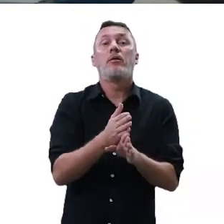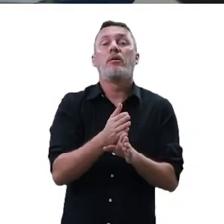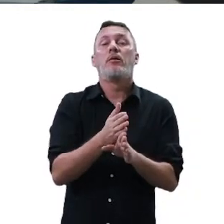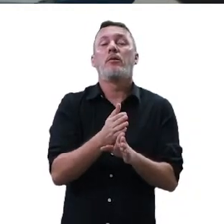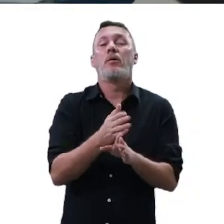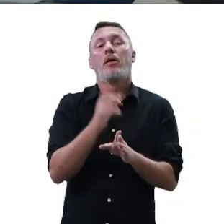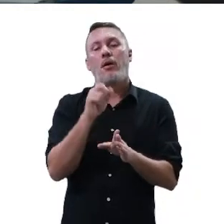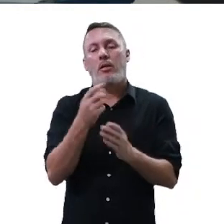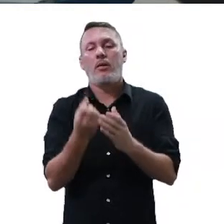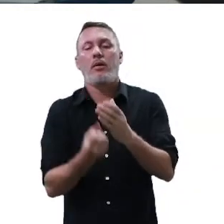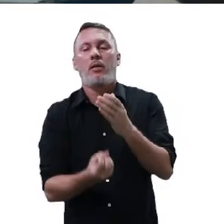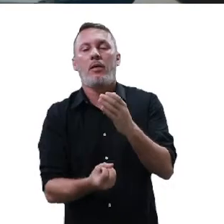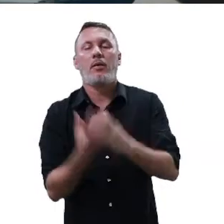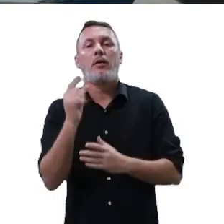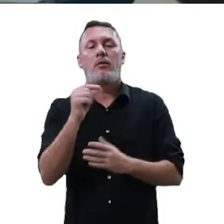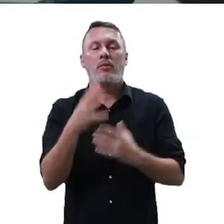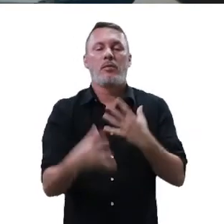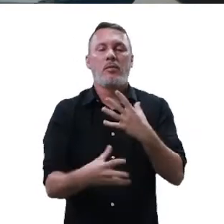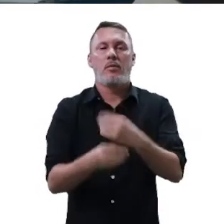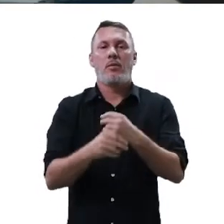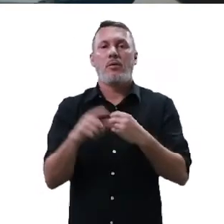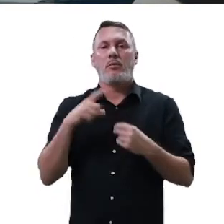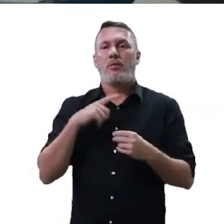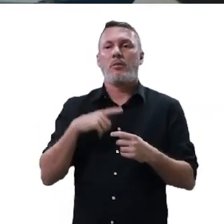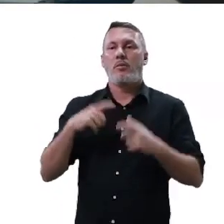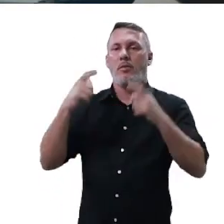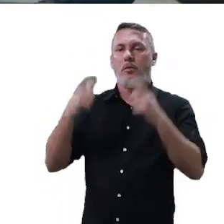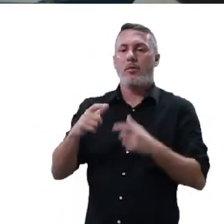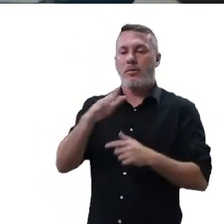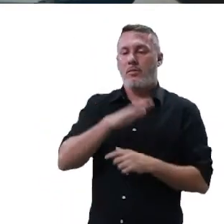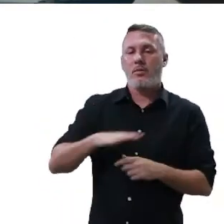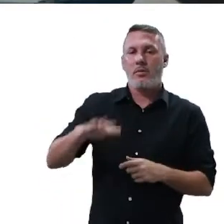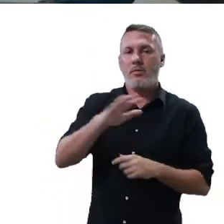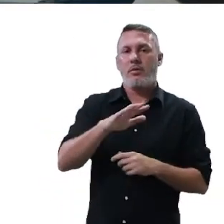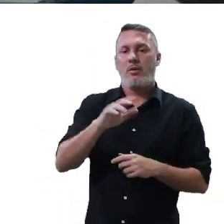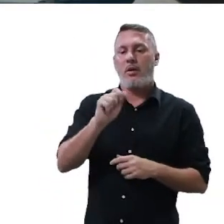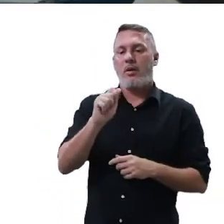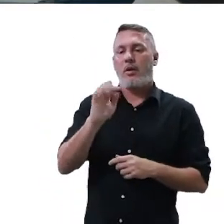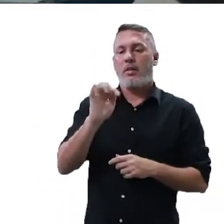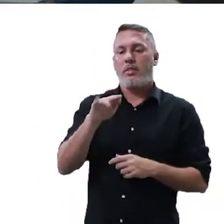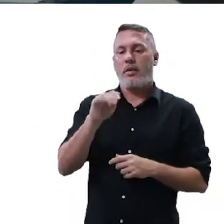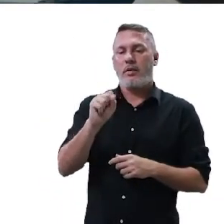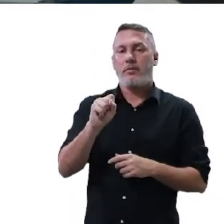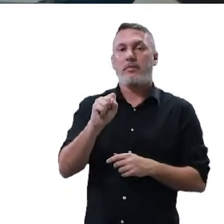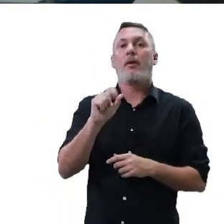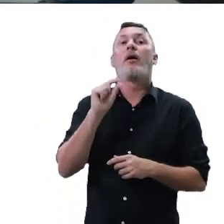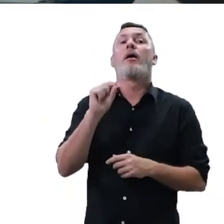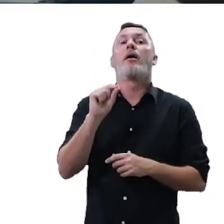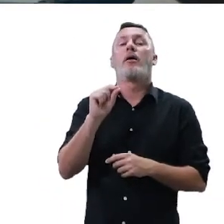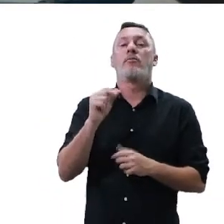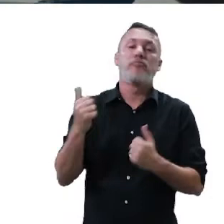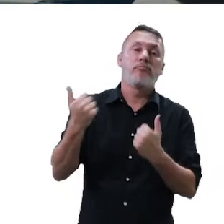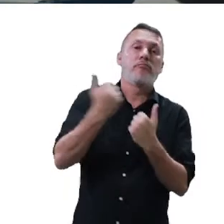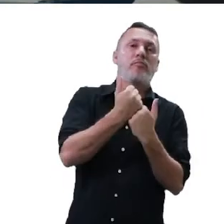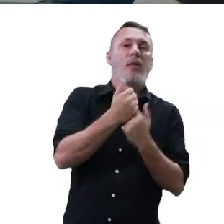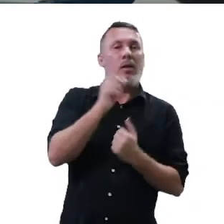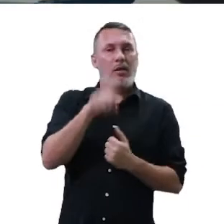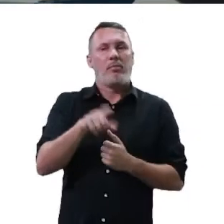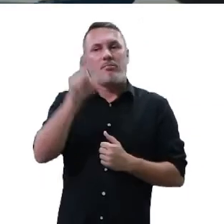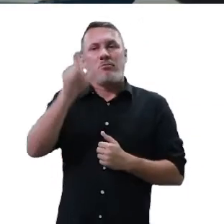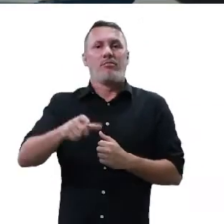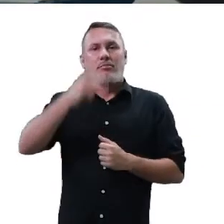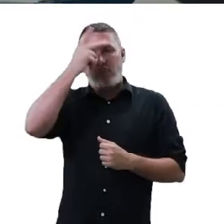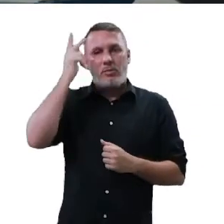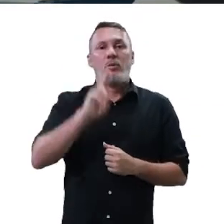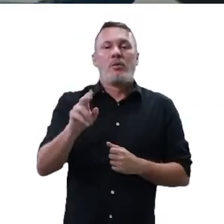exatamente quando? Quando aparece no cenário, né, de Atenas, um grego chamado Sócrates.